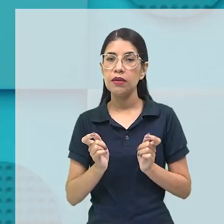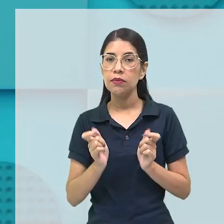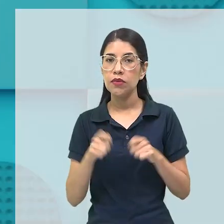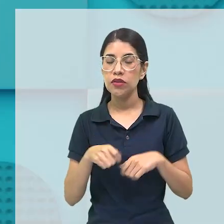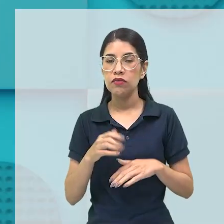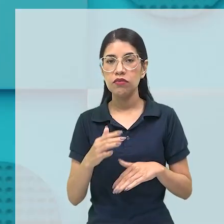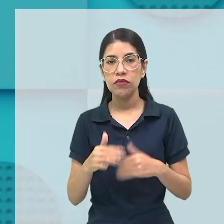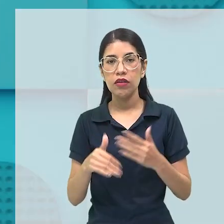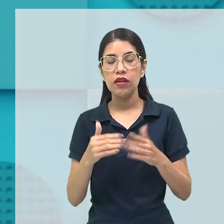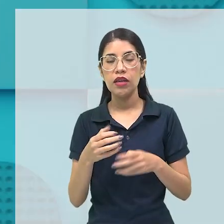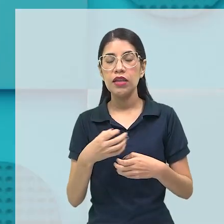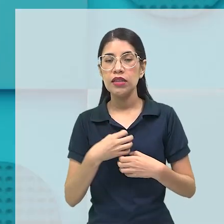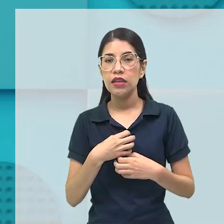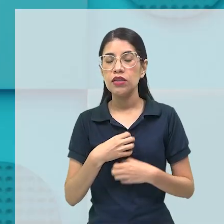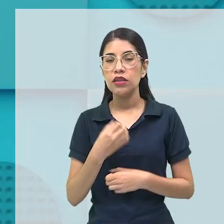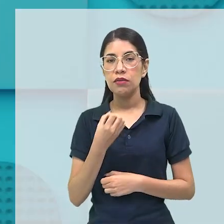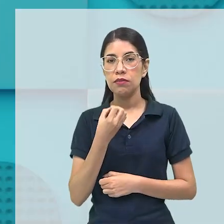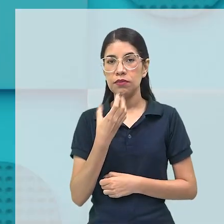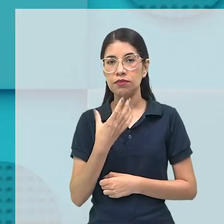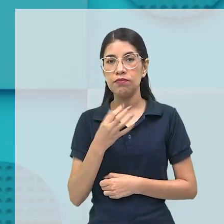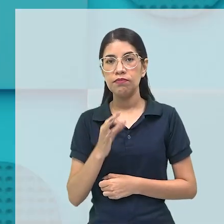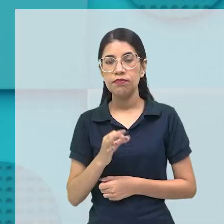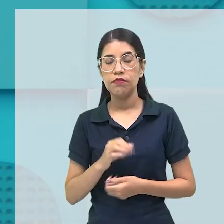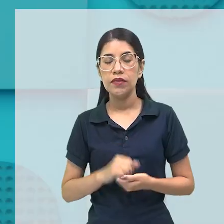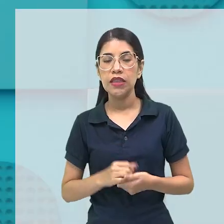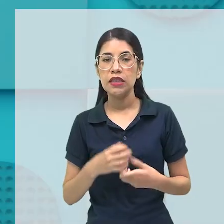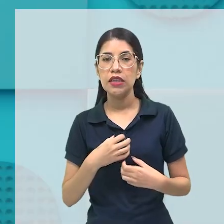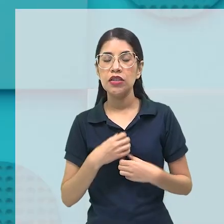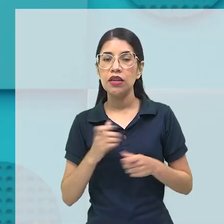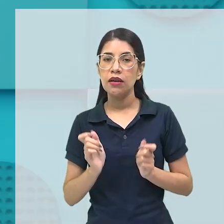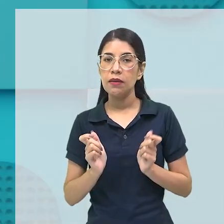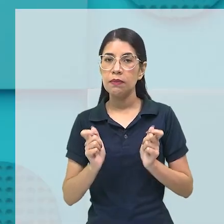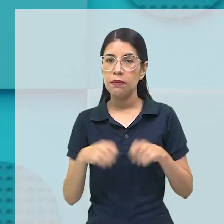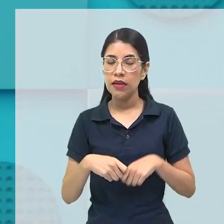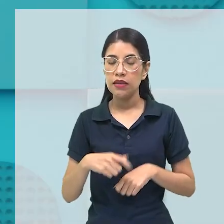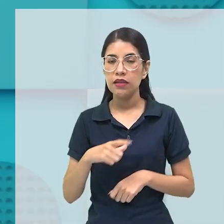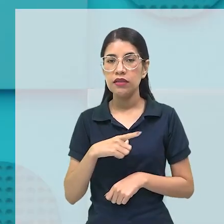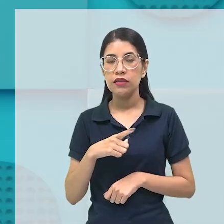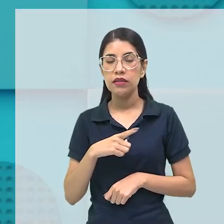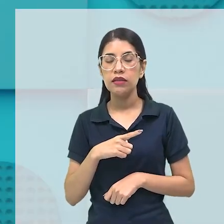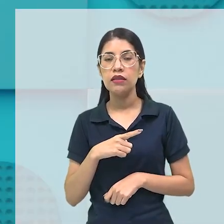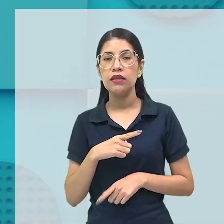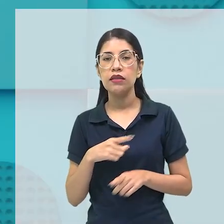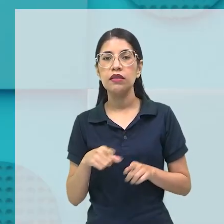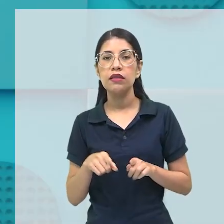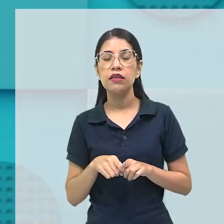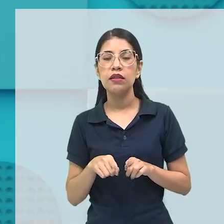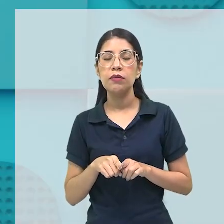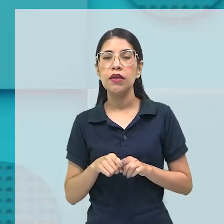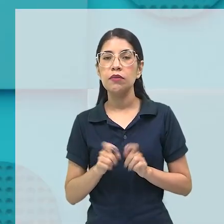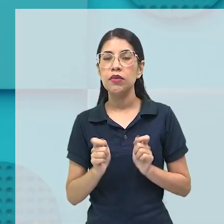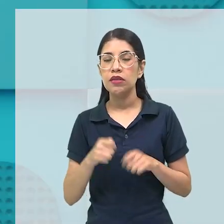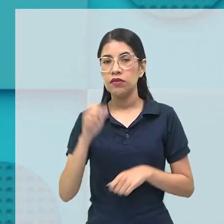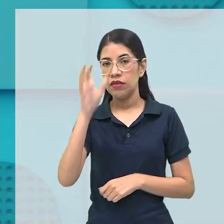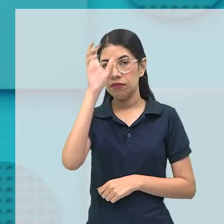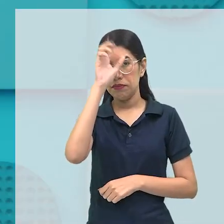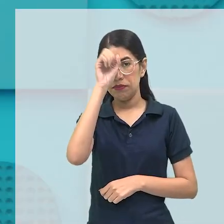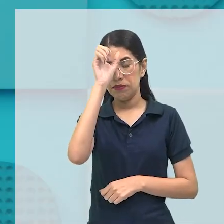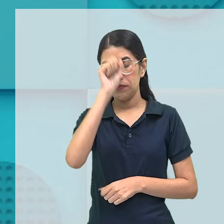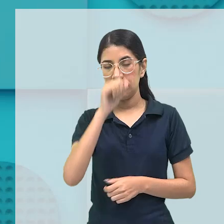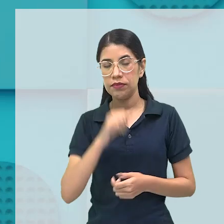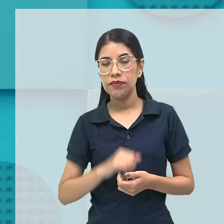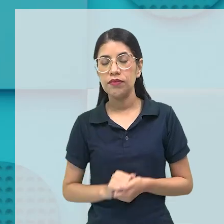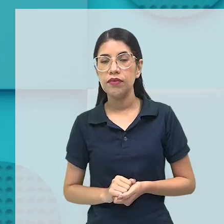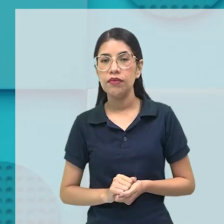dando um sentimento muito bom dentro dele, um sentimento de que ele é capaz, de que ele é capaz de aprender.